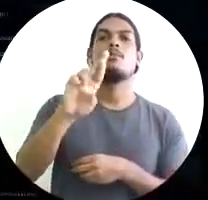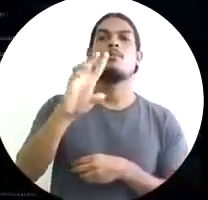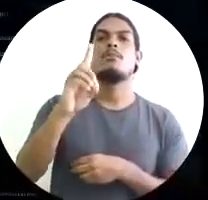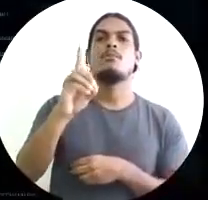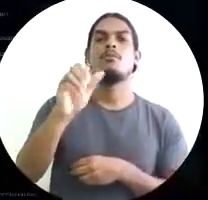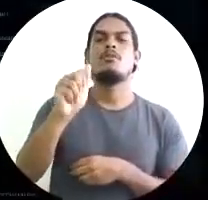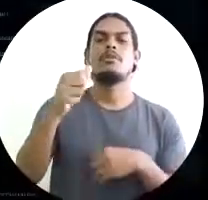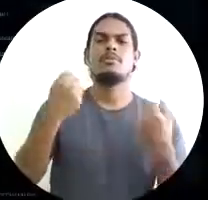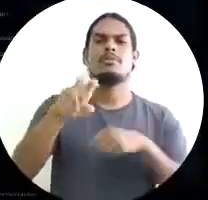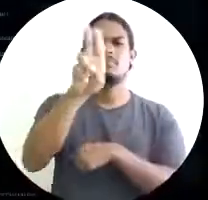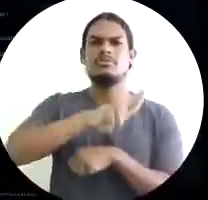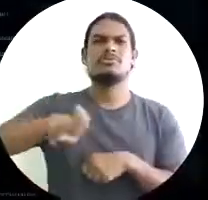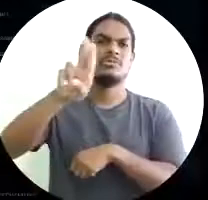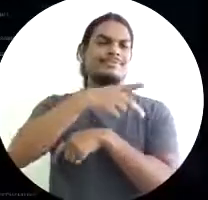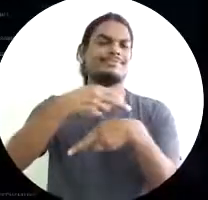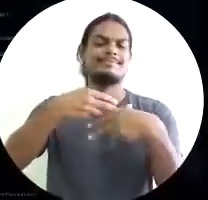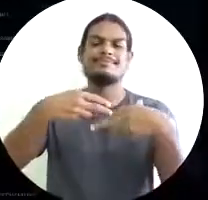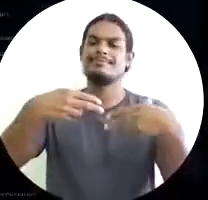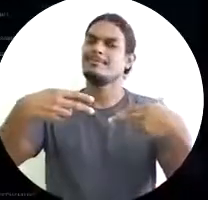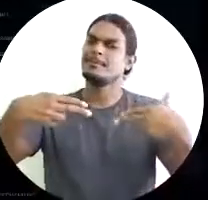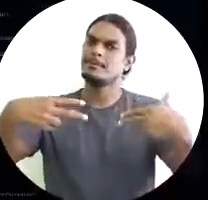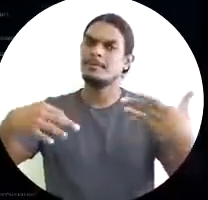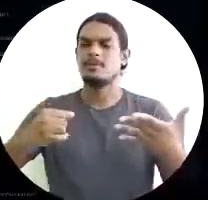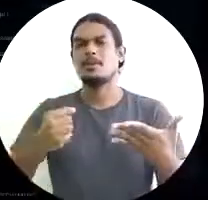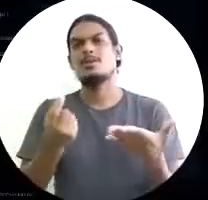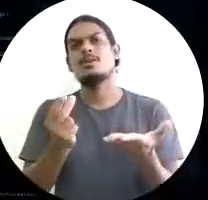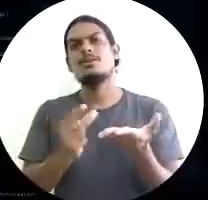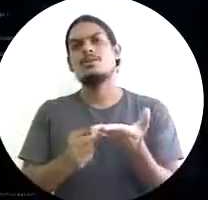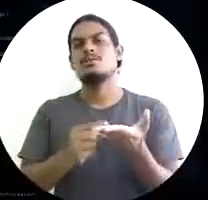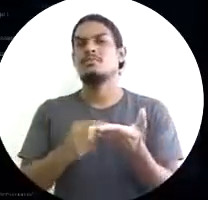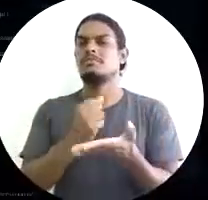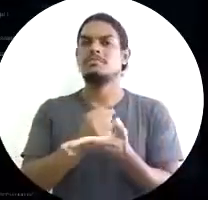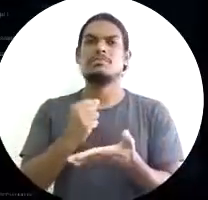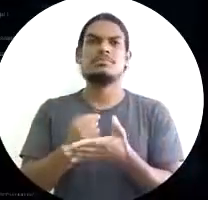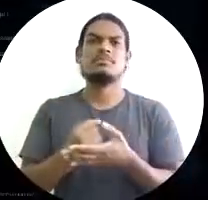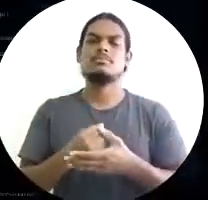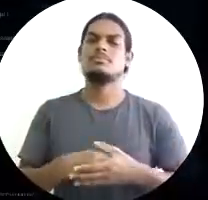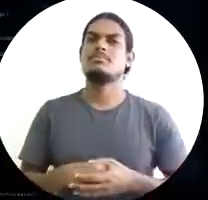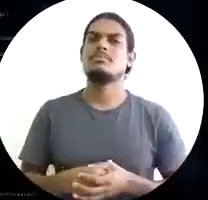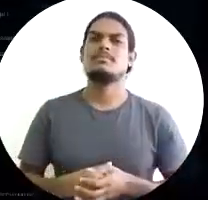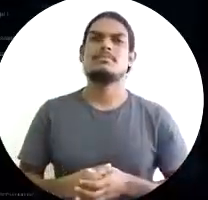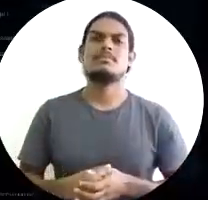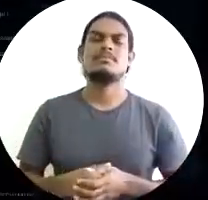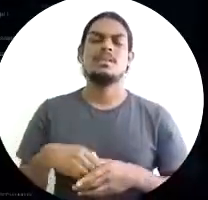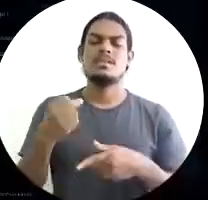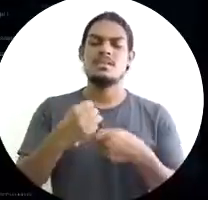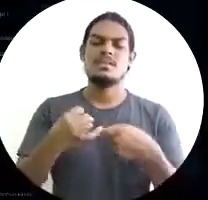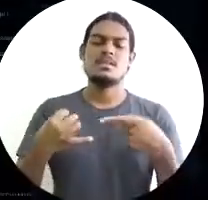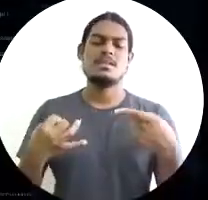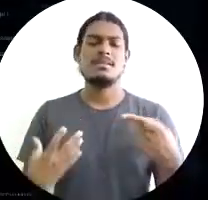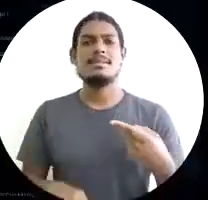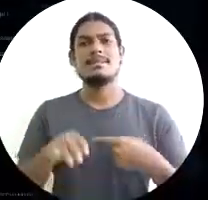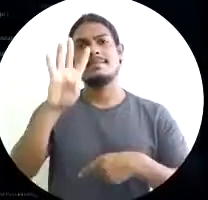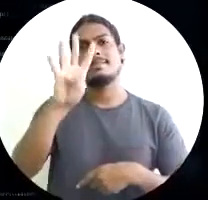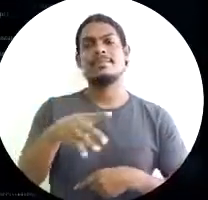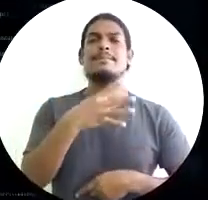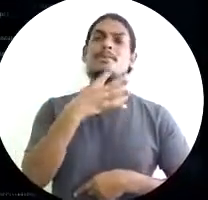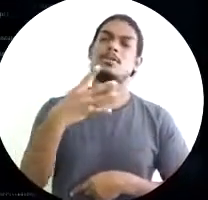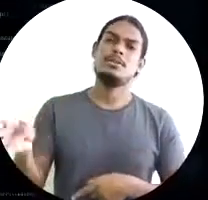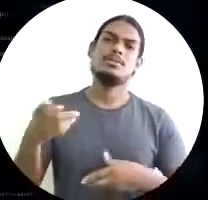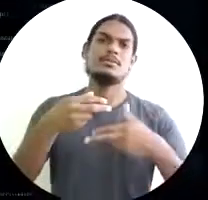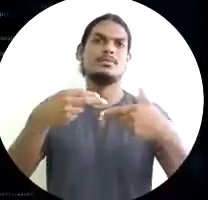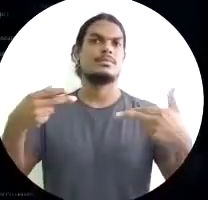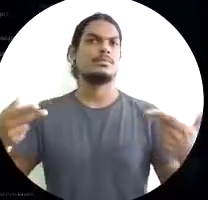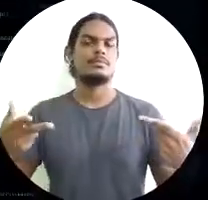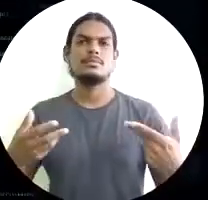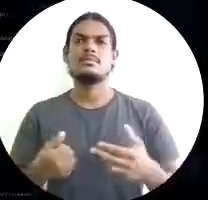do HTML, não só em tabelas, mas você pode usar em formulários, em parágrafos, em links. São as bordas